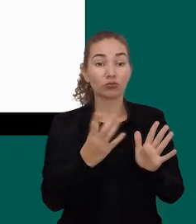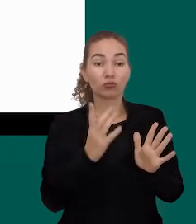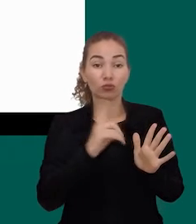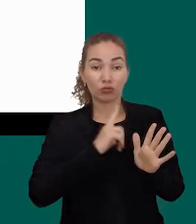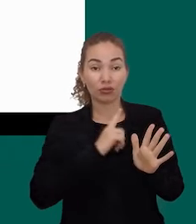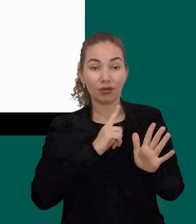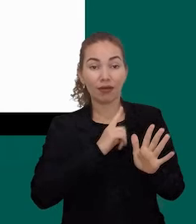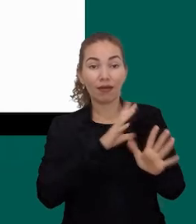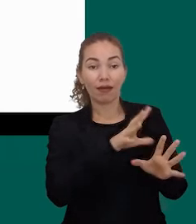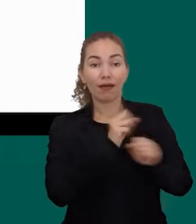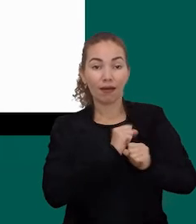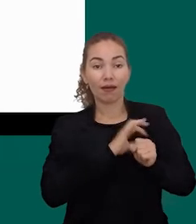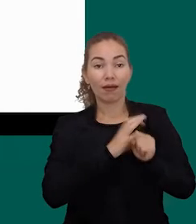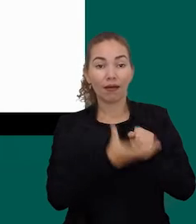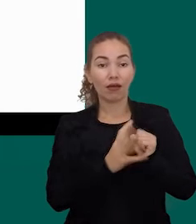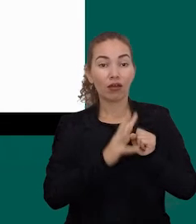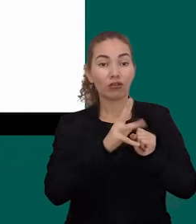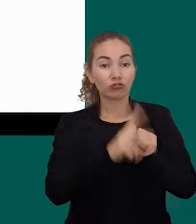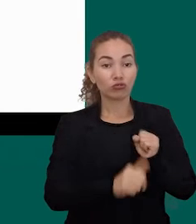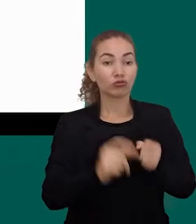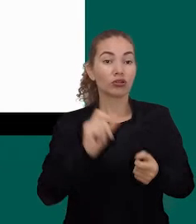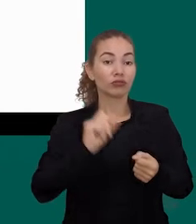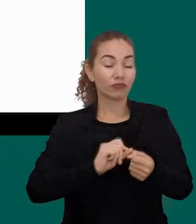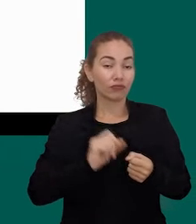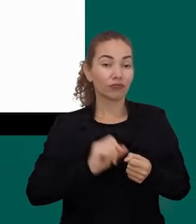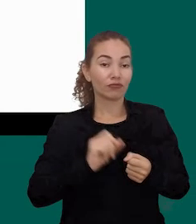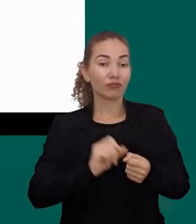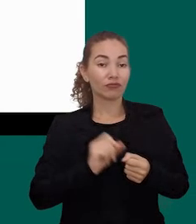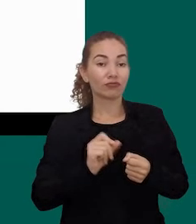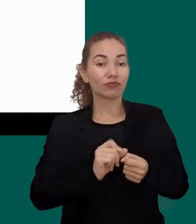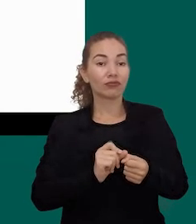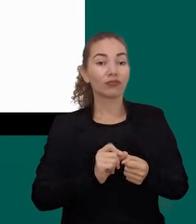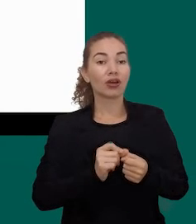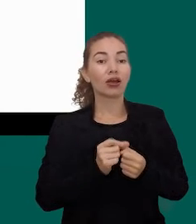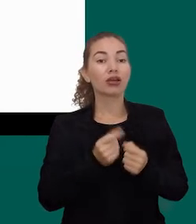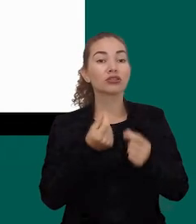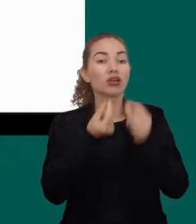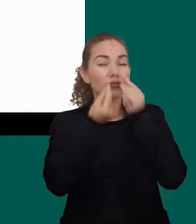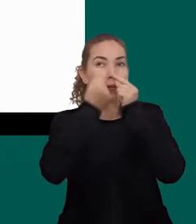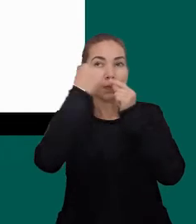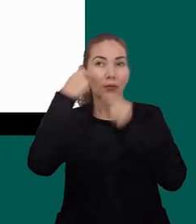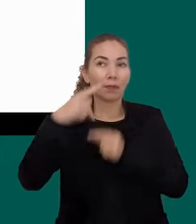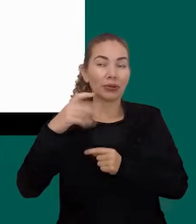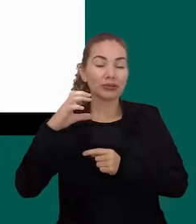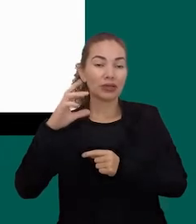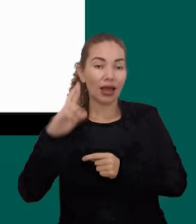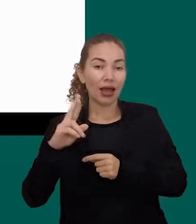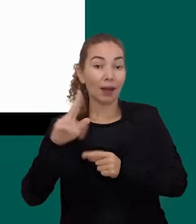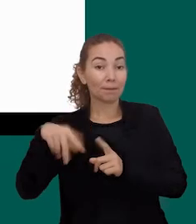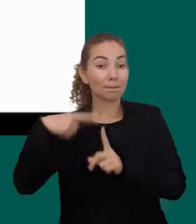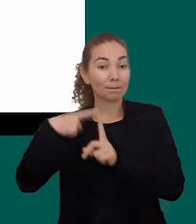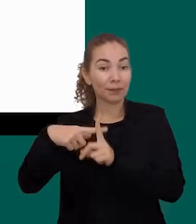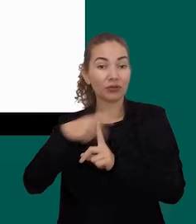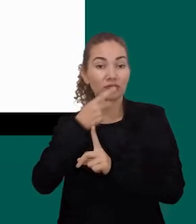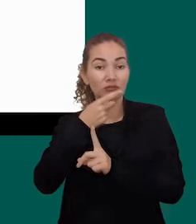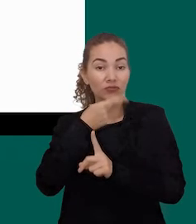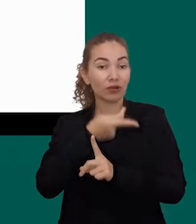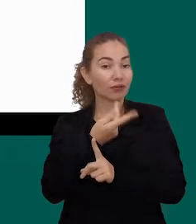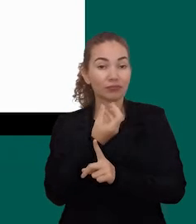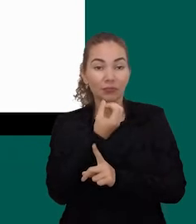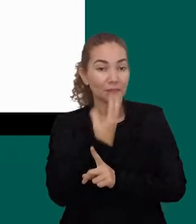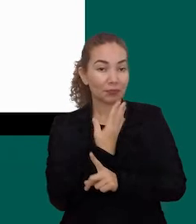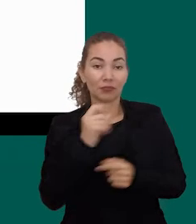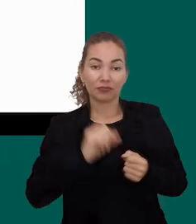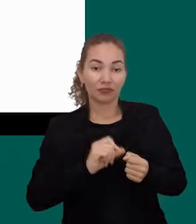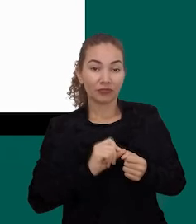por coronavírus, todos eles acabavam fazendo aí o swab nasal e um PCR positivo, falando, olha, a vacina não foi eficaz,